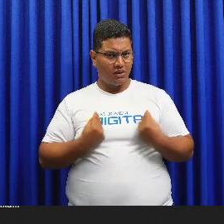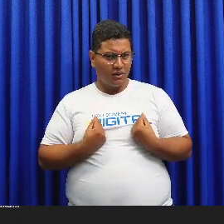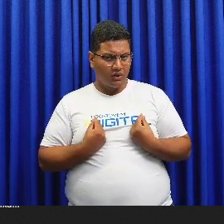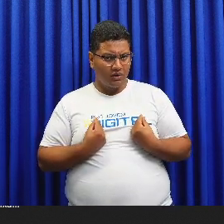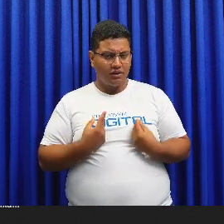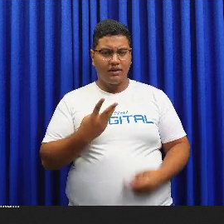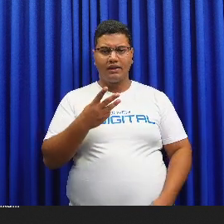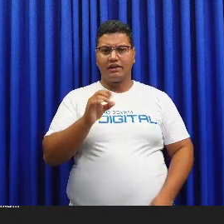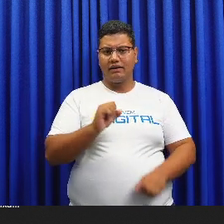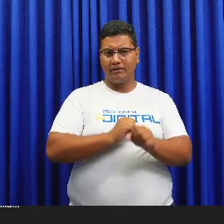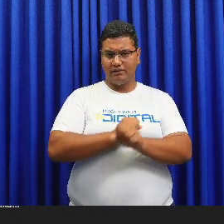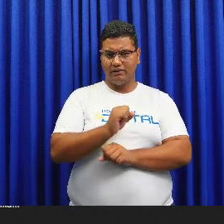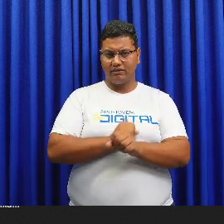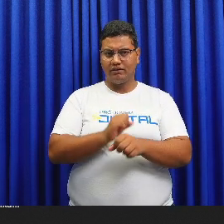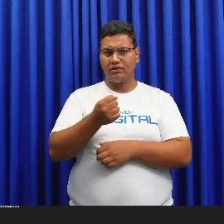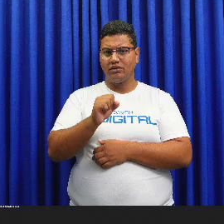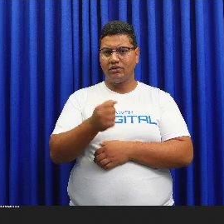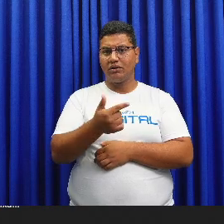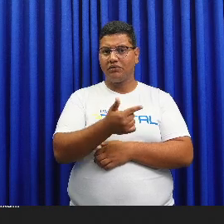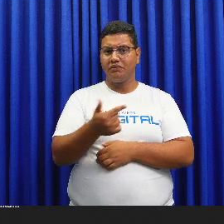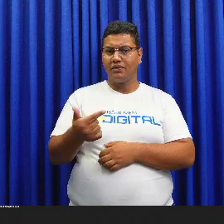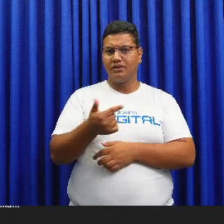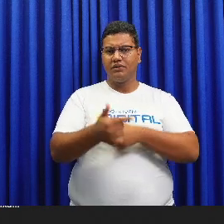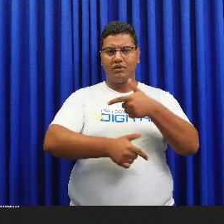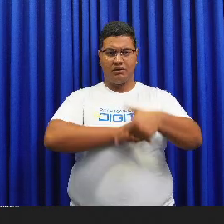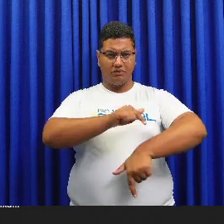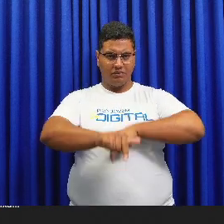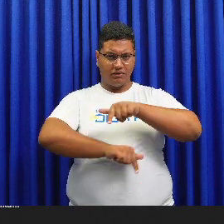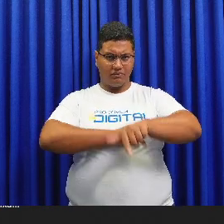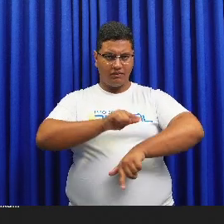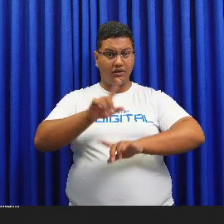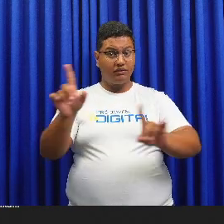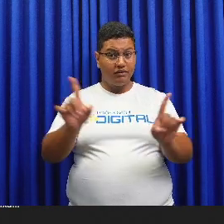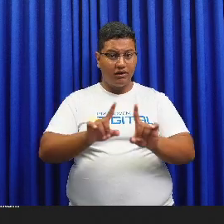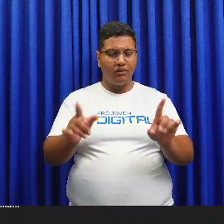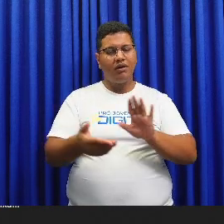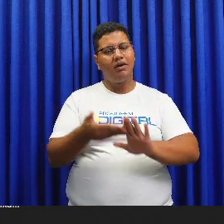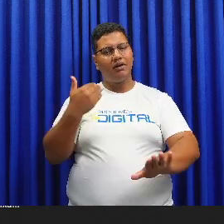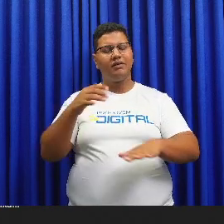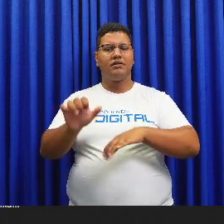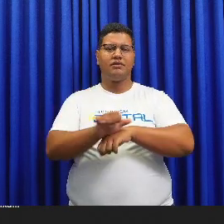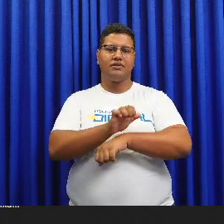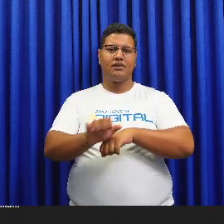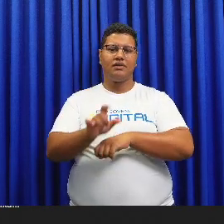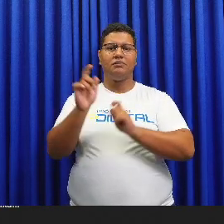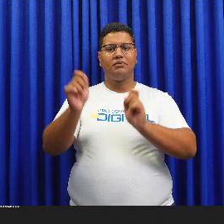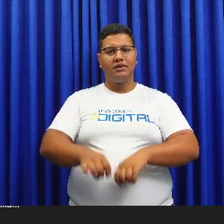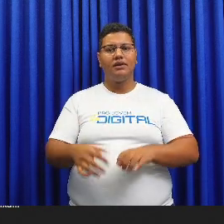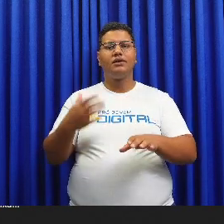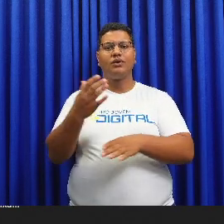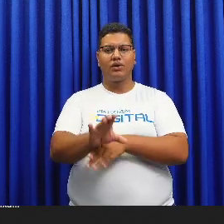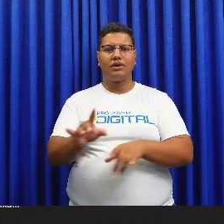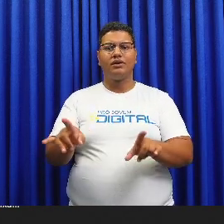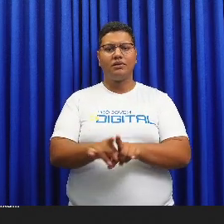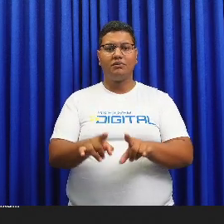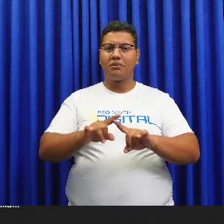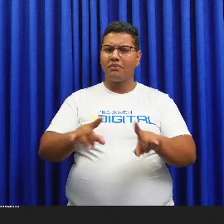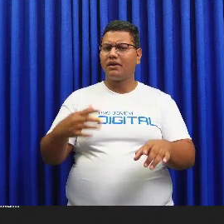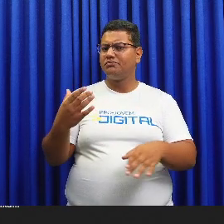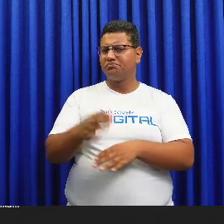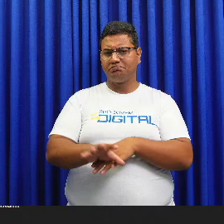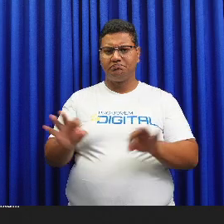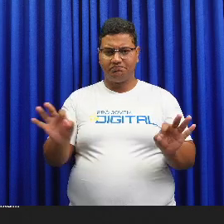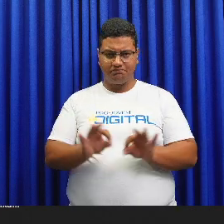Eu tenho 30 anos, com 8, 22. Comecei a trabalhar com 22? Não. Antes eu fazia estágio, podia ter colocado aqui, né? Mas não